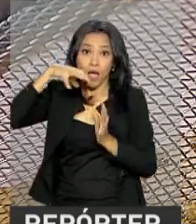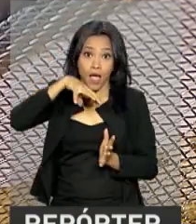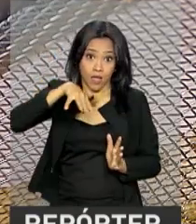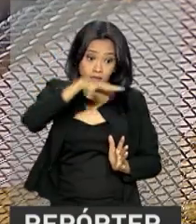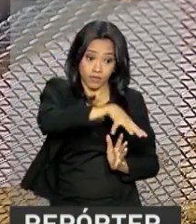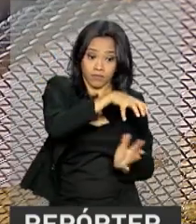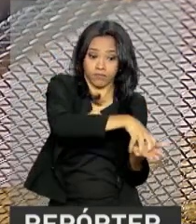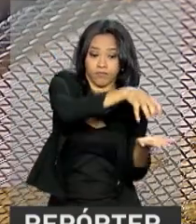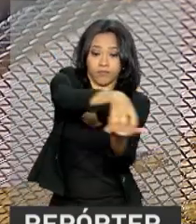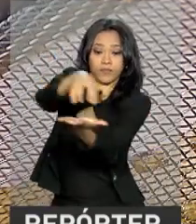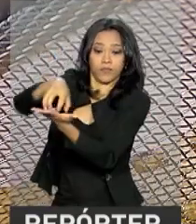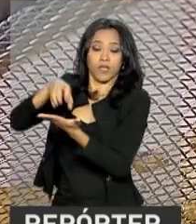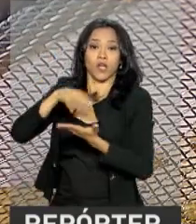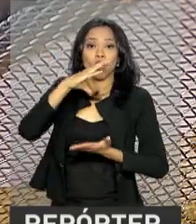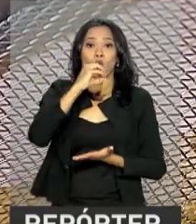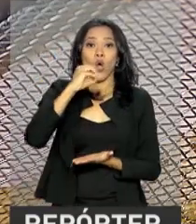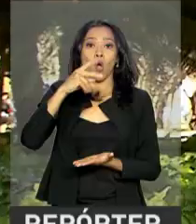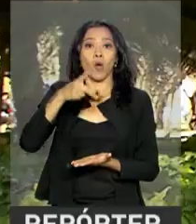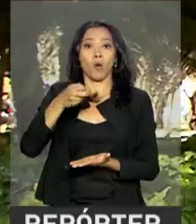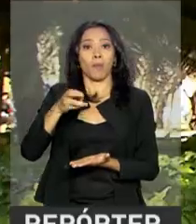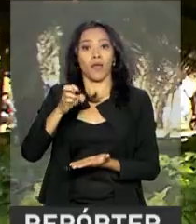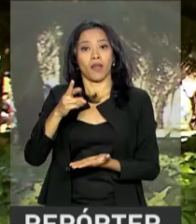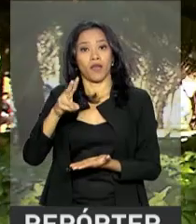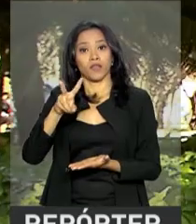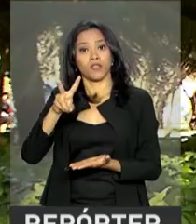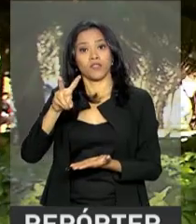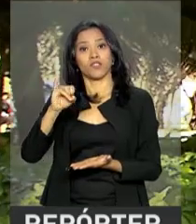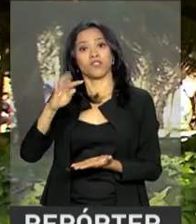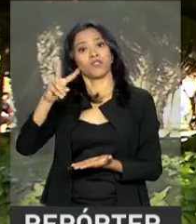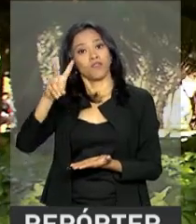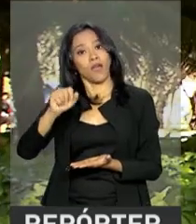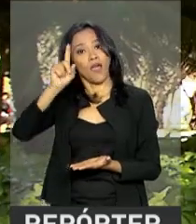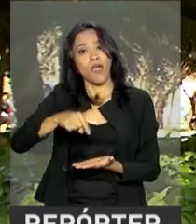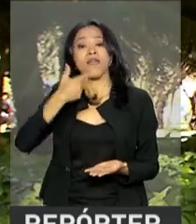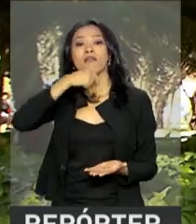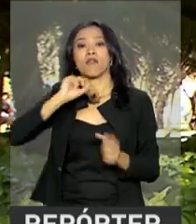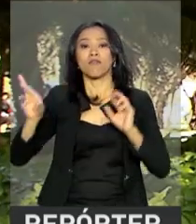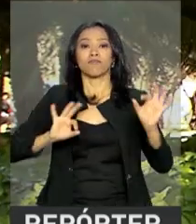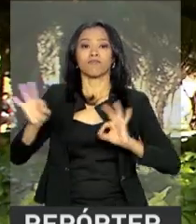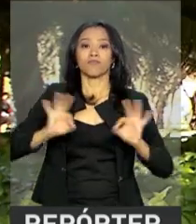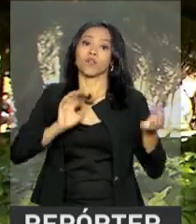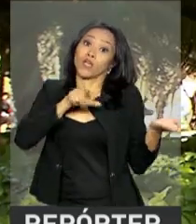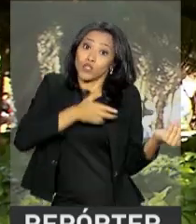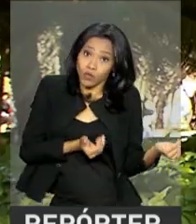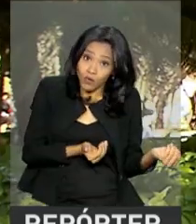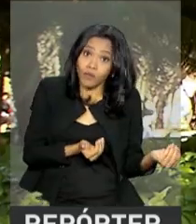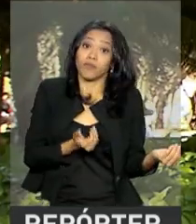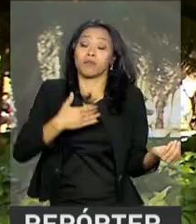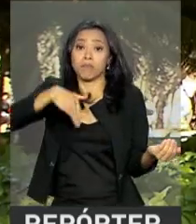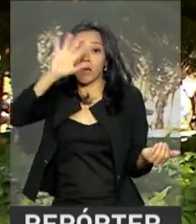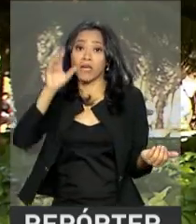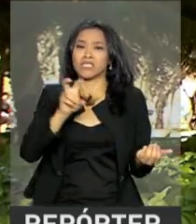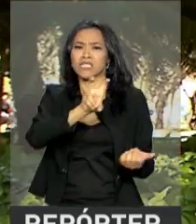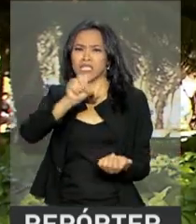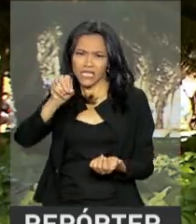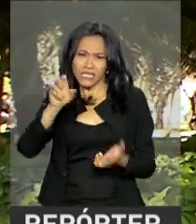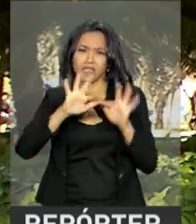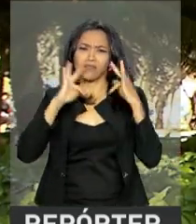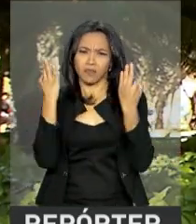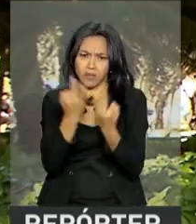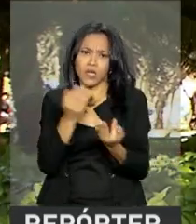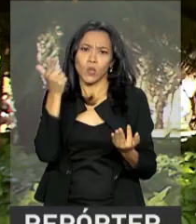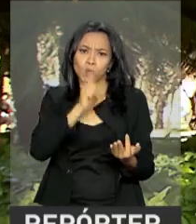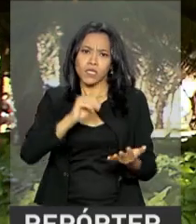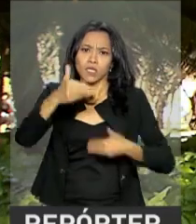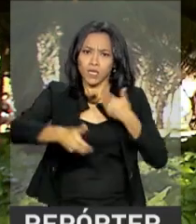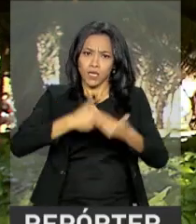é formada por jovens a previsão é de que mais de 400 famílias sejam atendidas pela iniciativa a